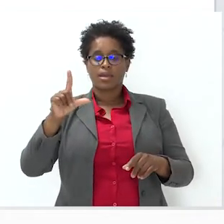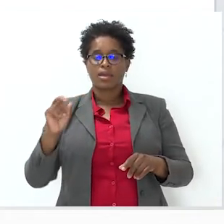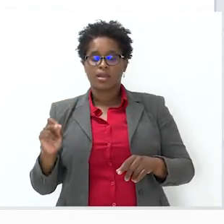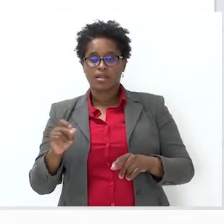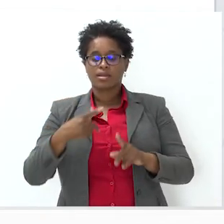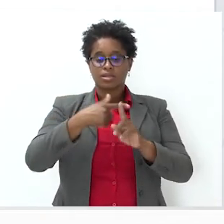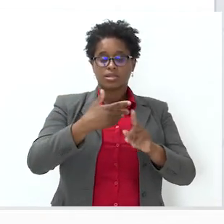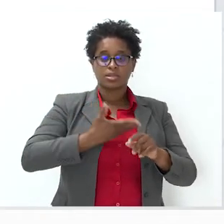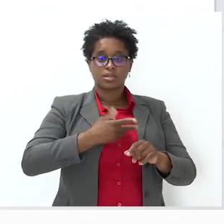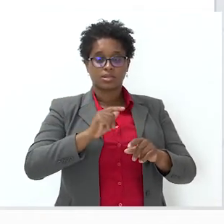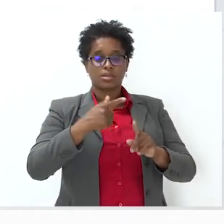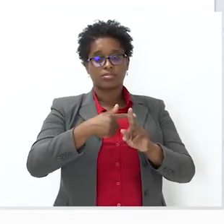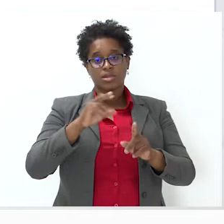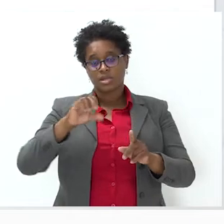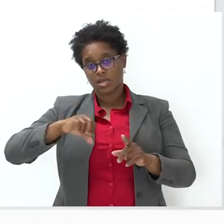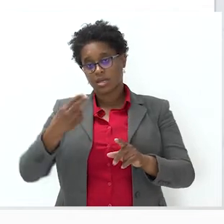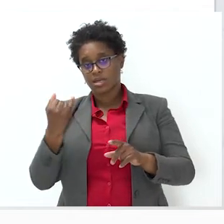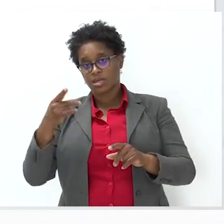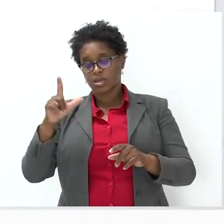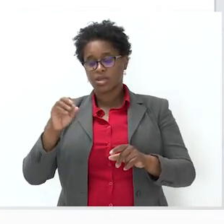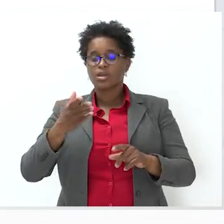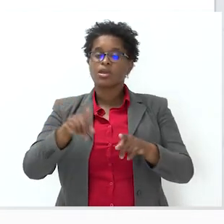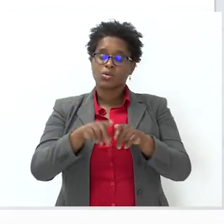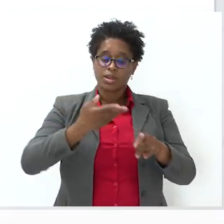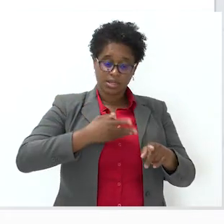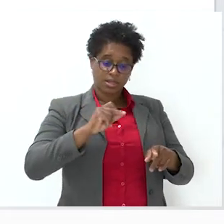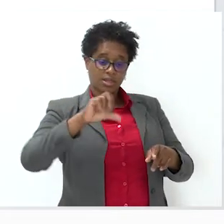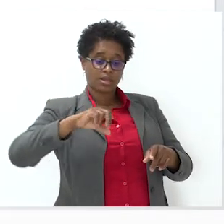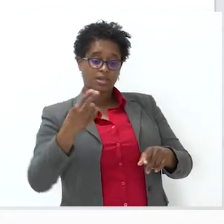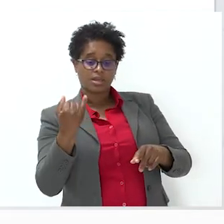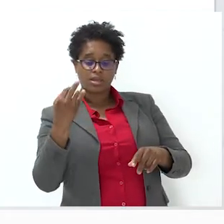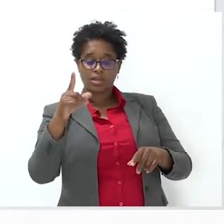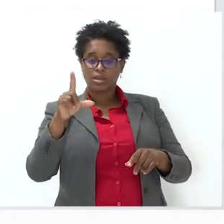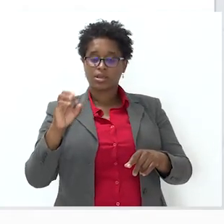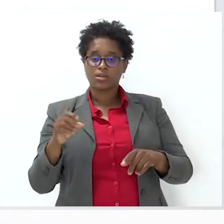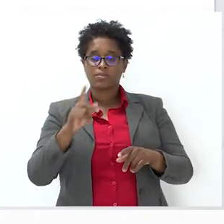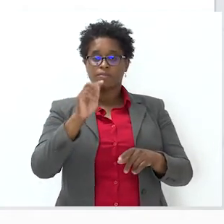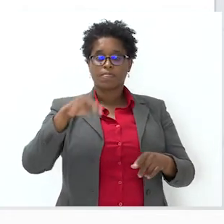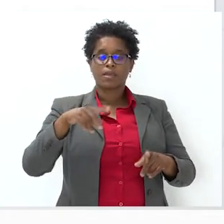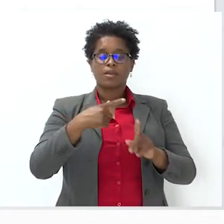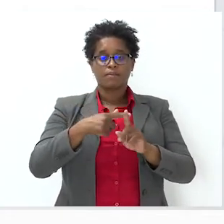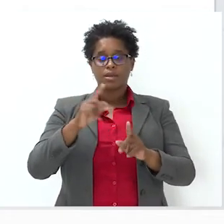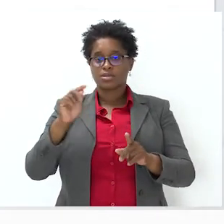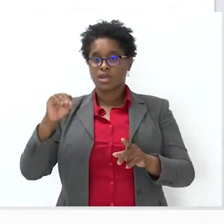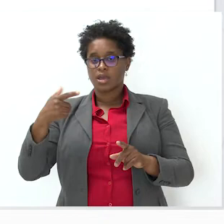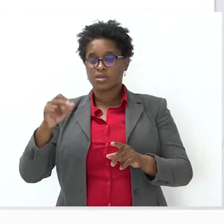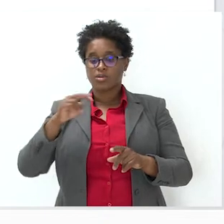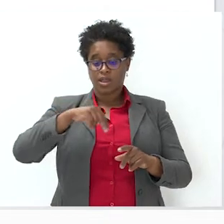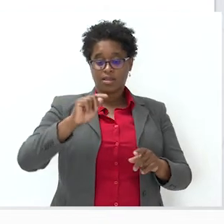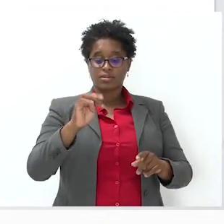de mais aquilo é igual a daquilo, em mais esta é igual a